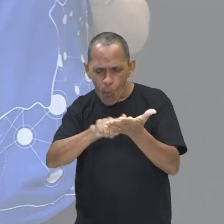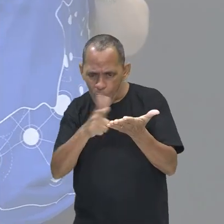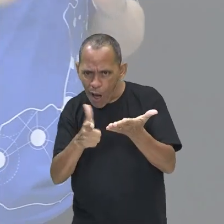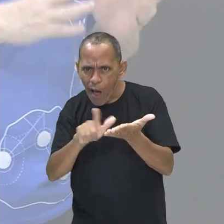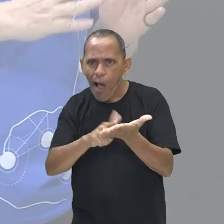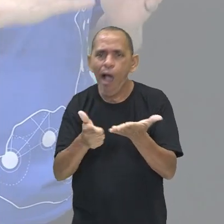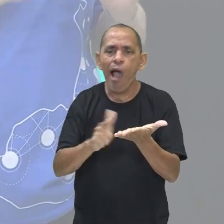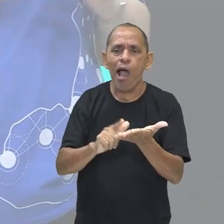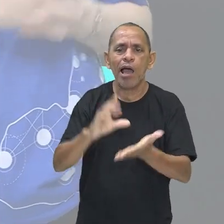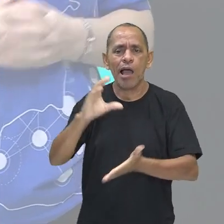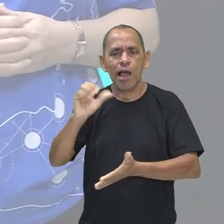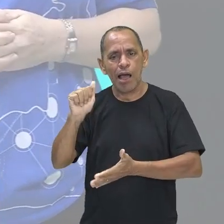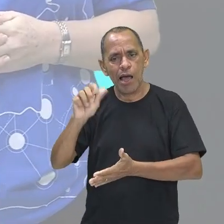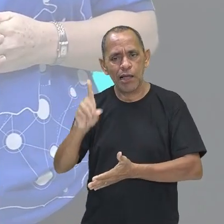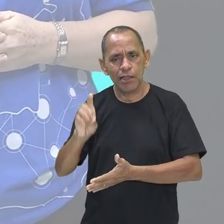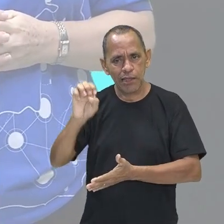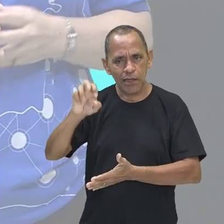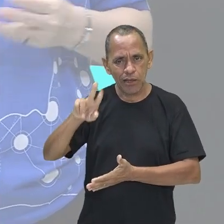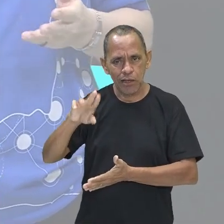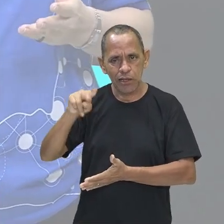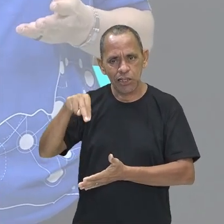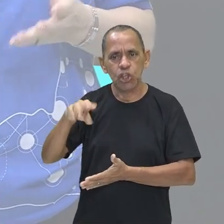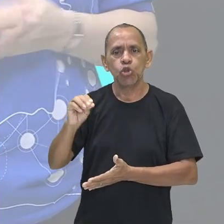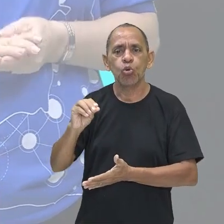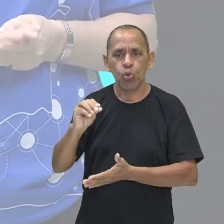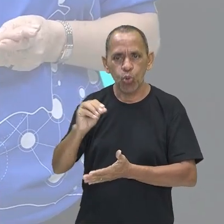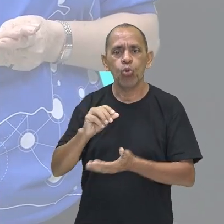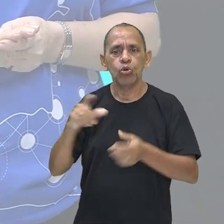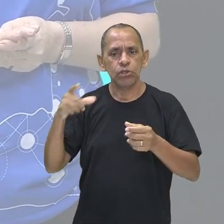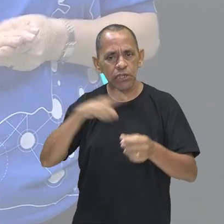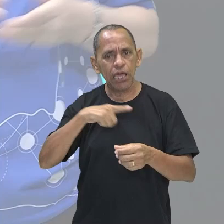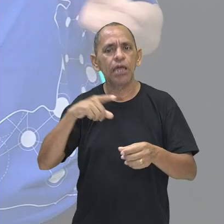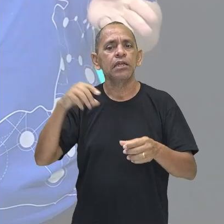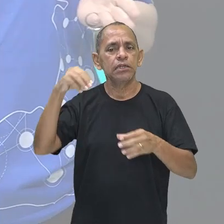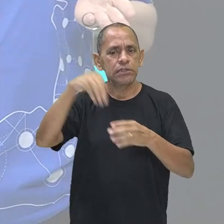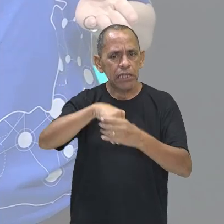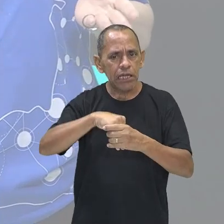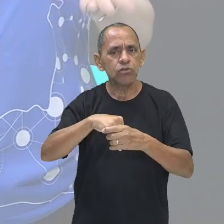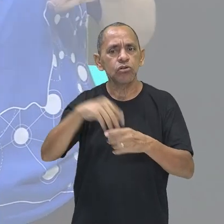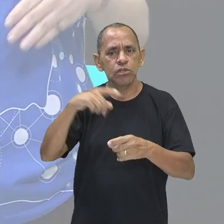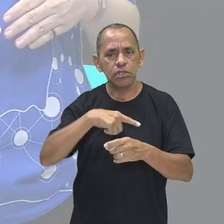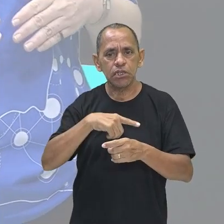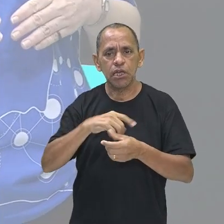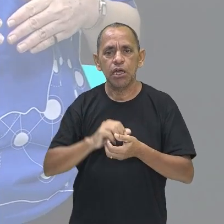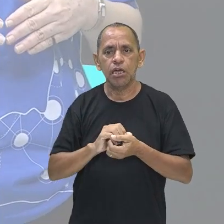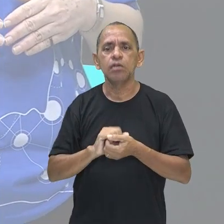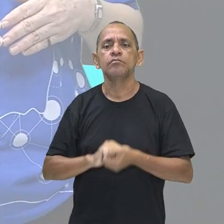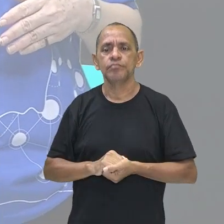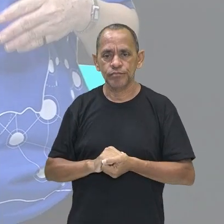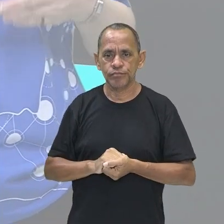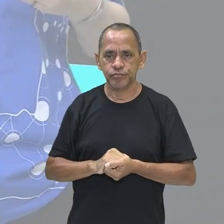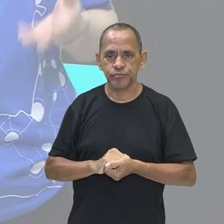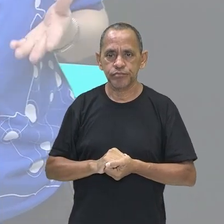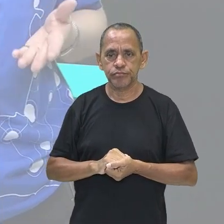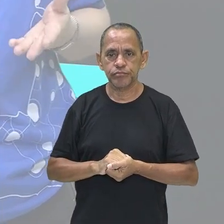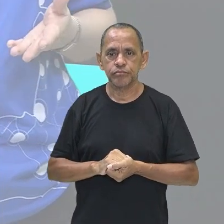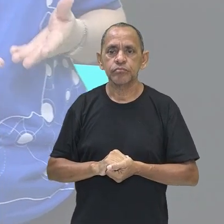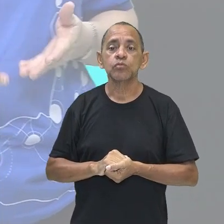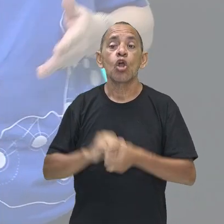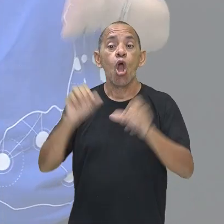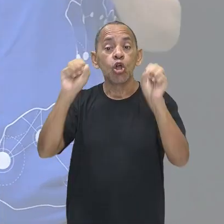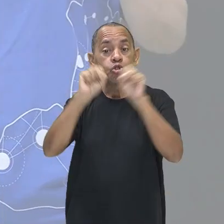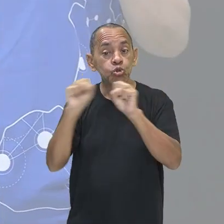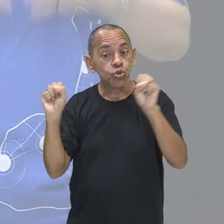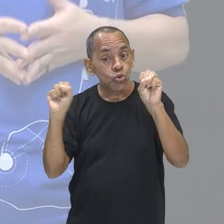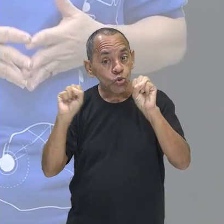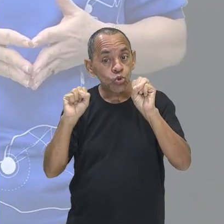parte desse show, desse espetáculo Arca de Noé. Então, meus queridos, hoje nós falamos sobre esse movimento